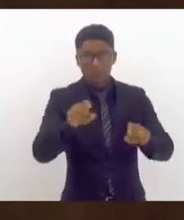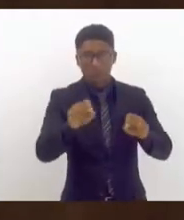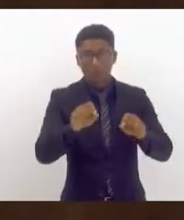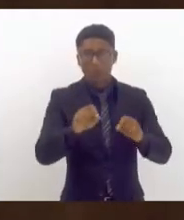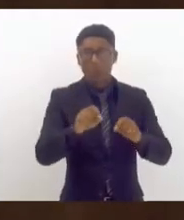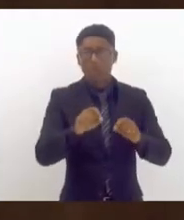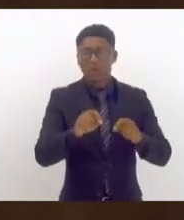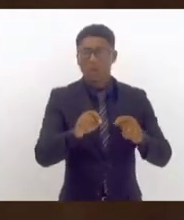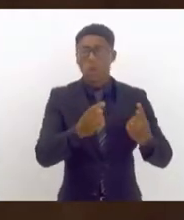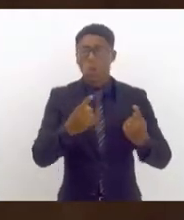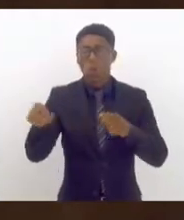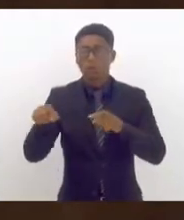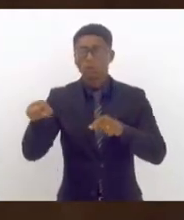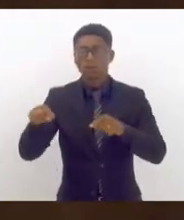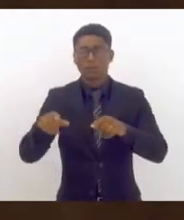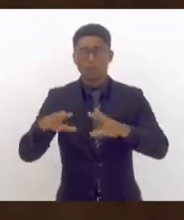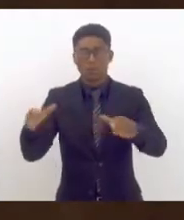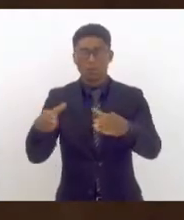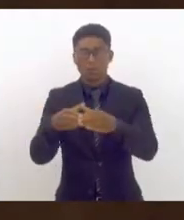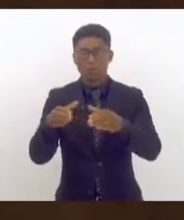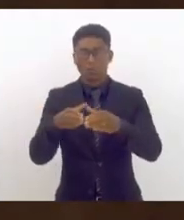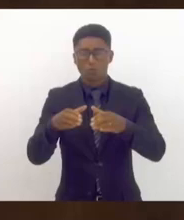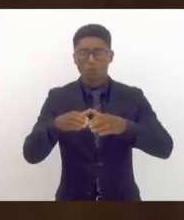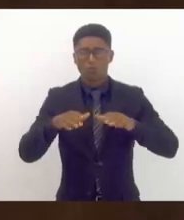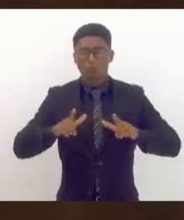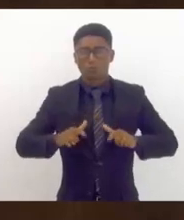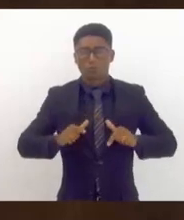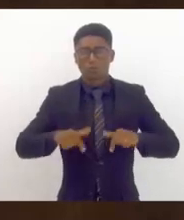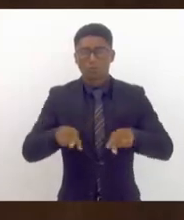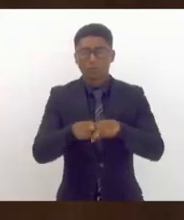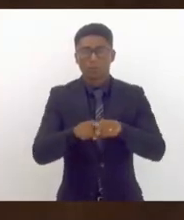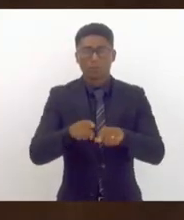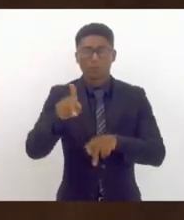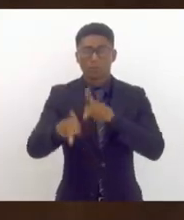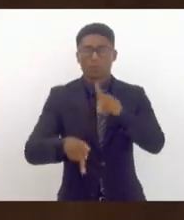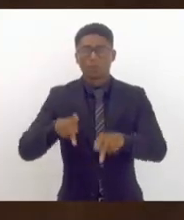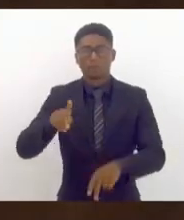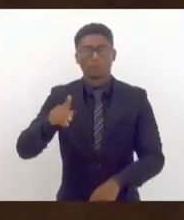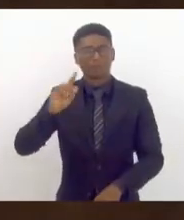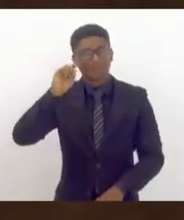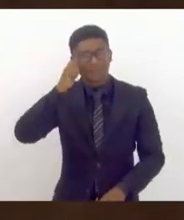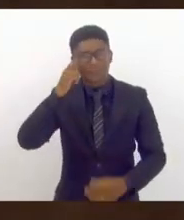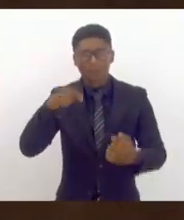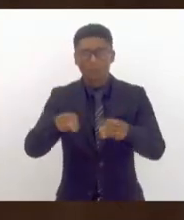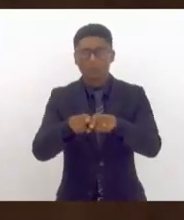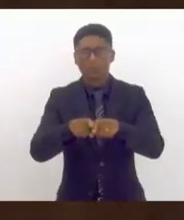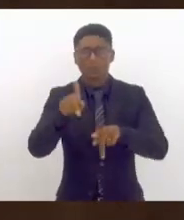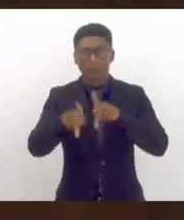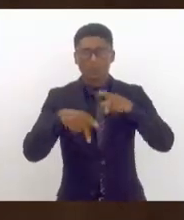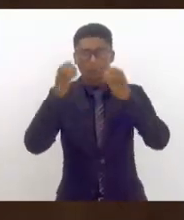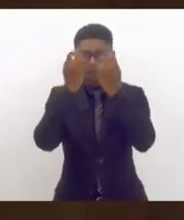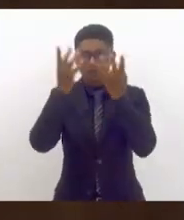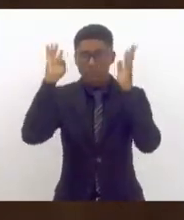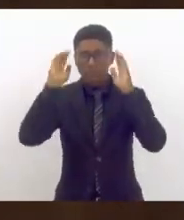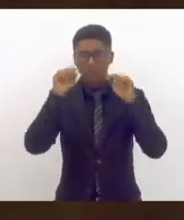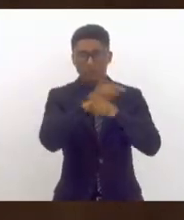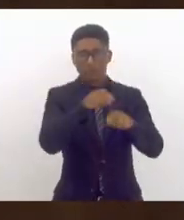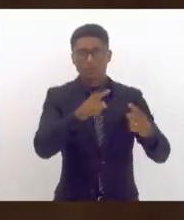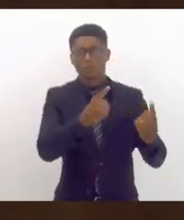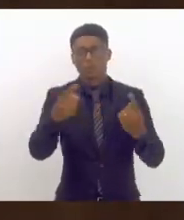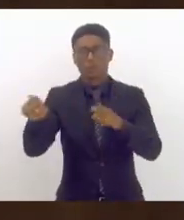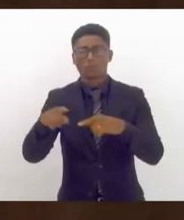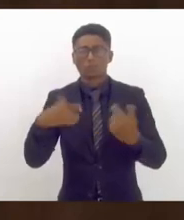povo judaico, perseguem também os povos negros e os povos indígenas. E, portanto, por isso mesmo, é